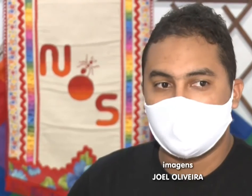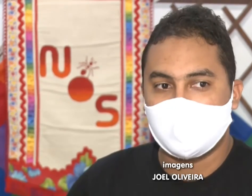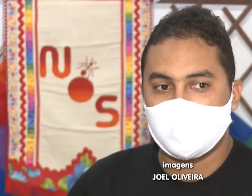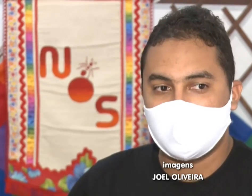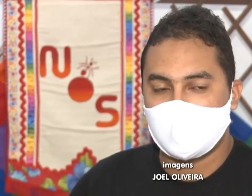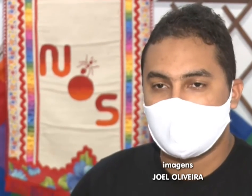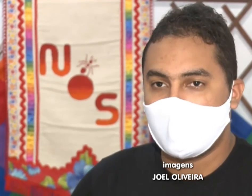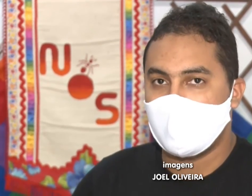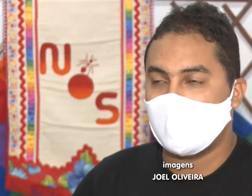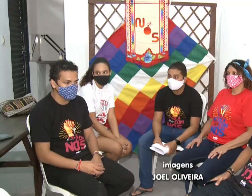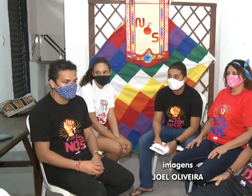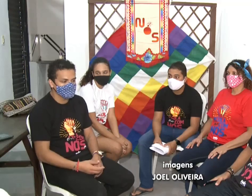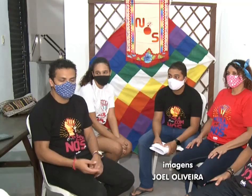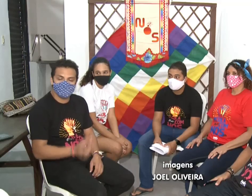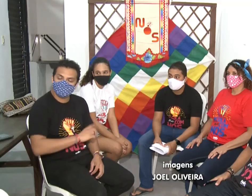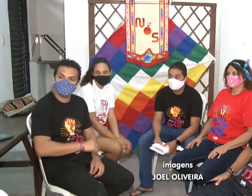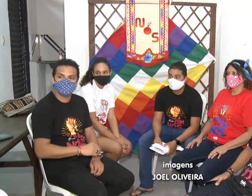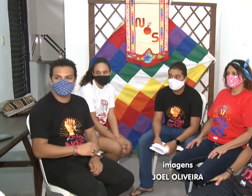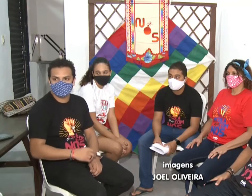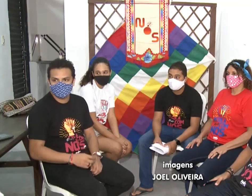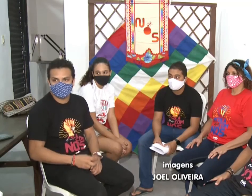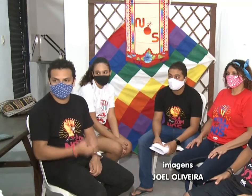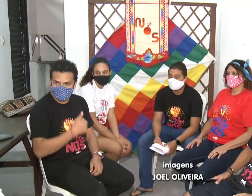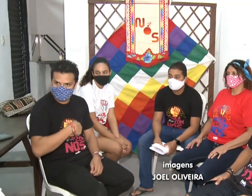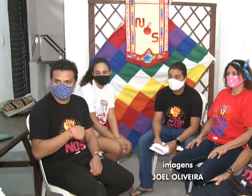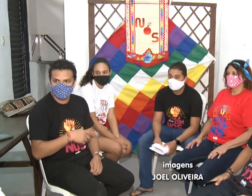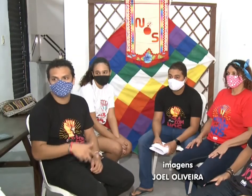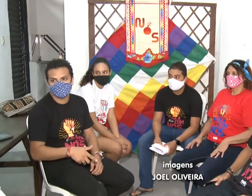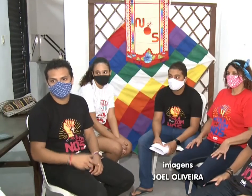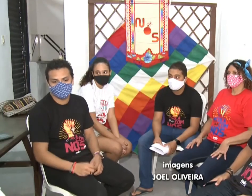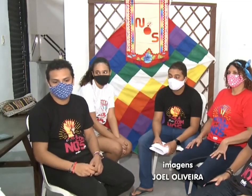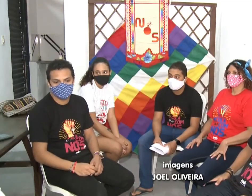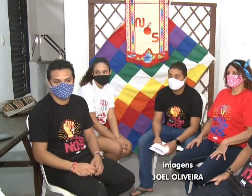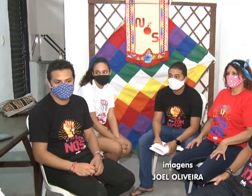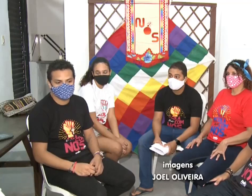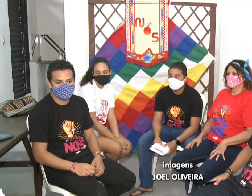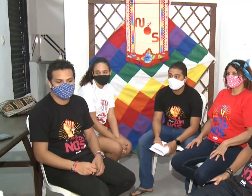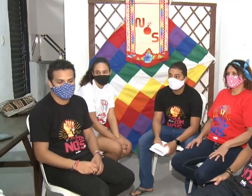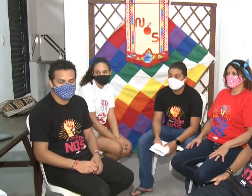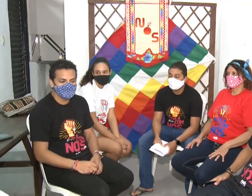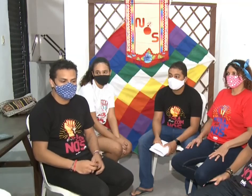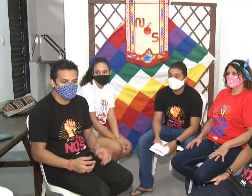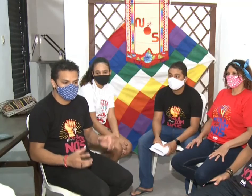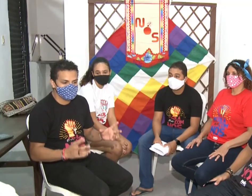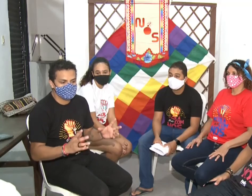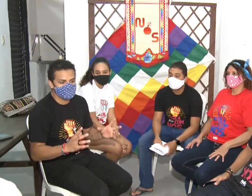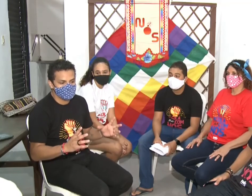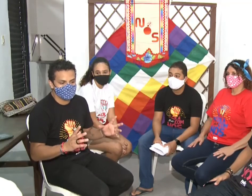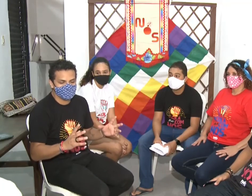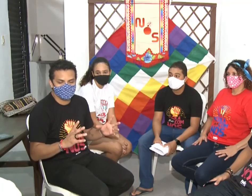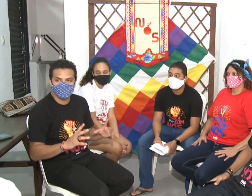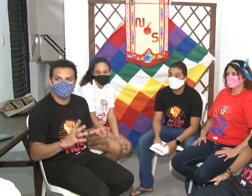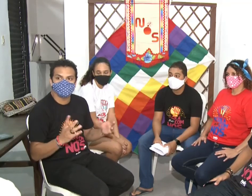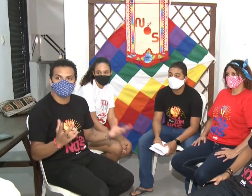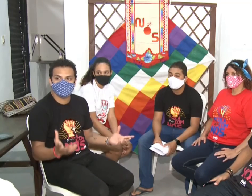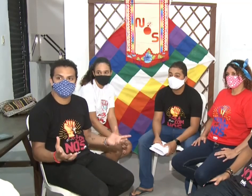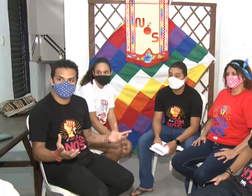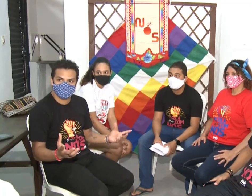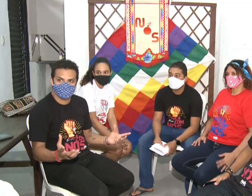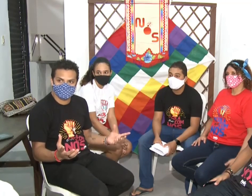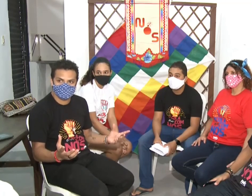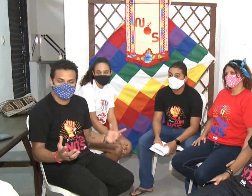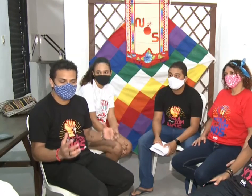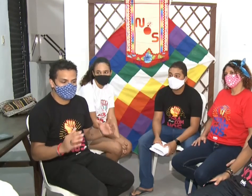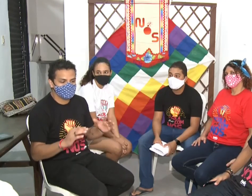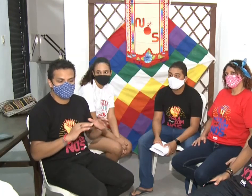de várias comunidades. E é por essa atuação que eles decidiram disputar as eleições deste ano, mas de um jeito bem